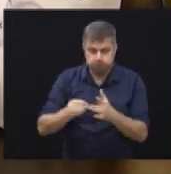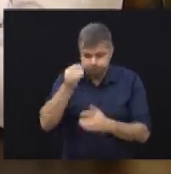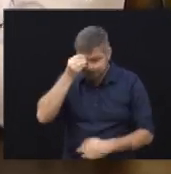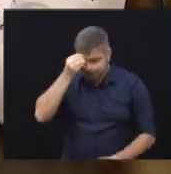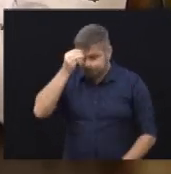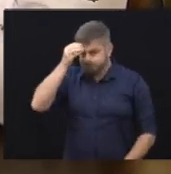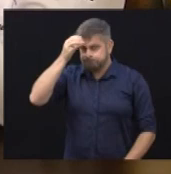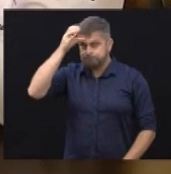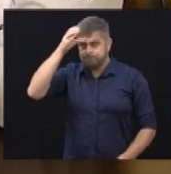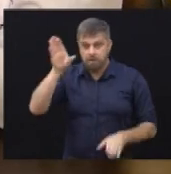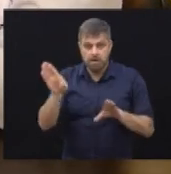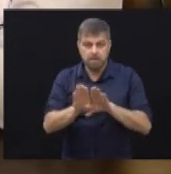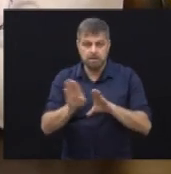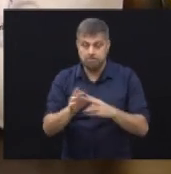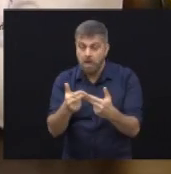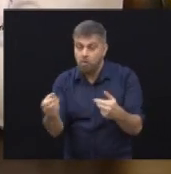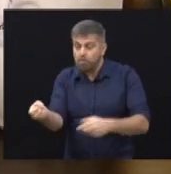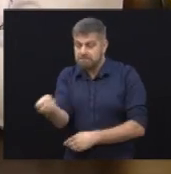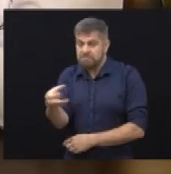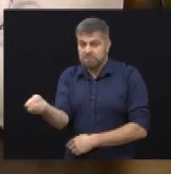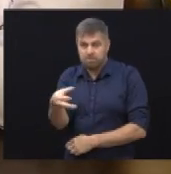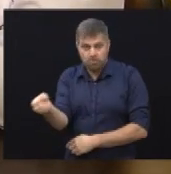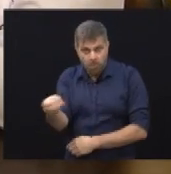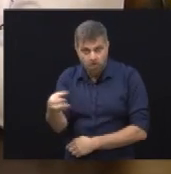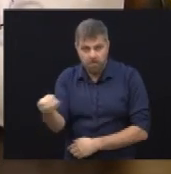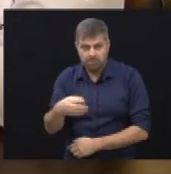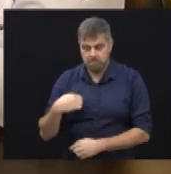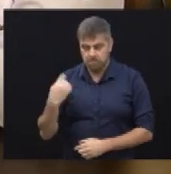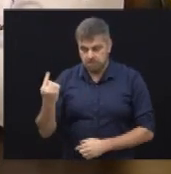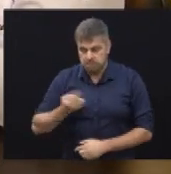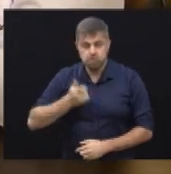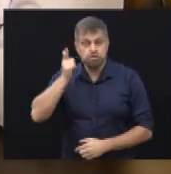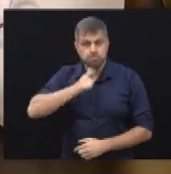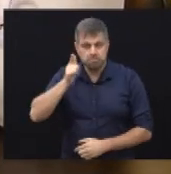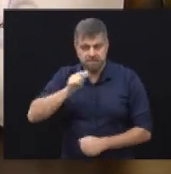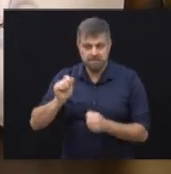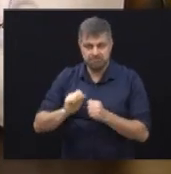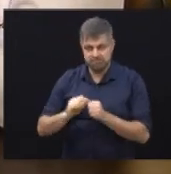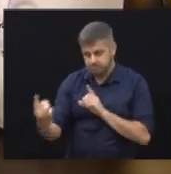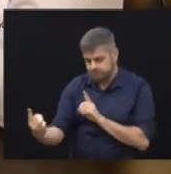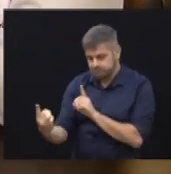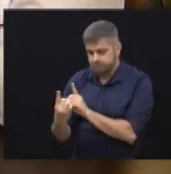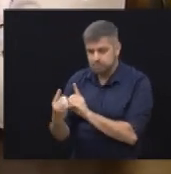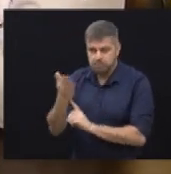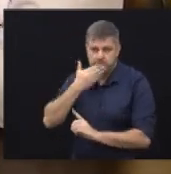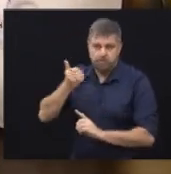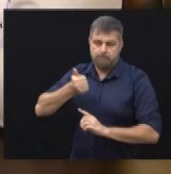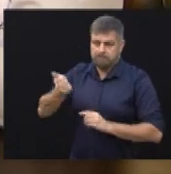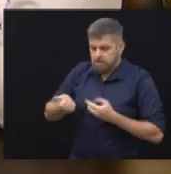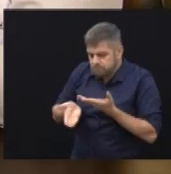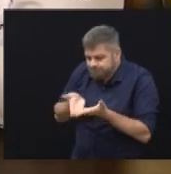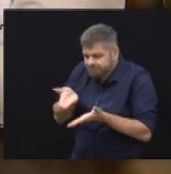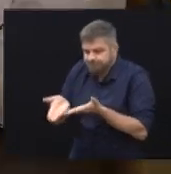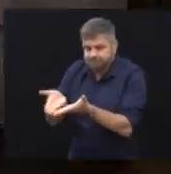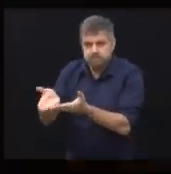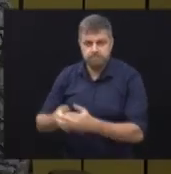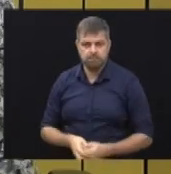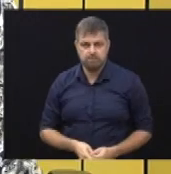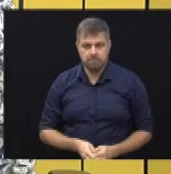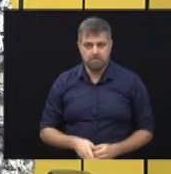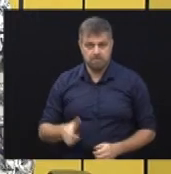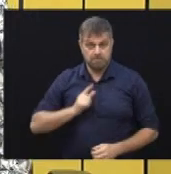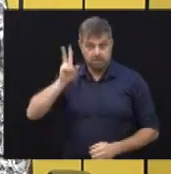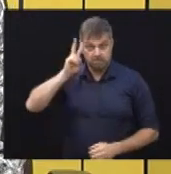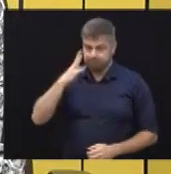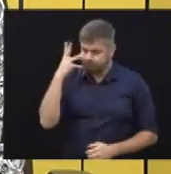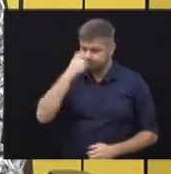conhecimento, veja quais são as novidades que estão aparecendo por aí, para que a gente possa trazer para o paciente o melhor atendimento possível. E é